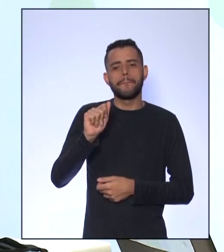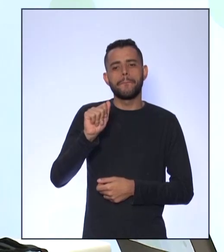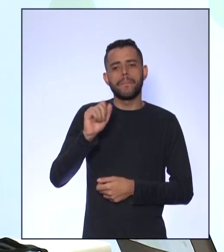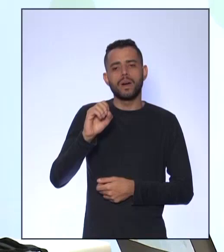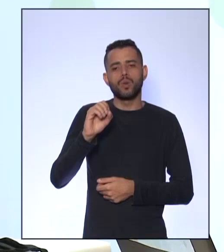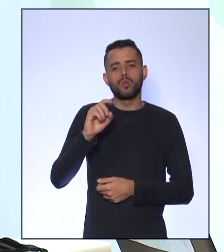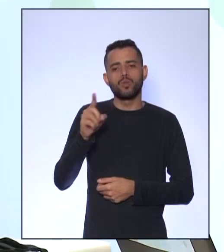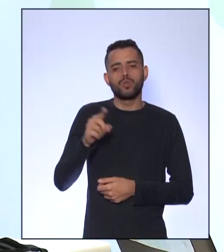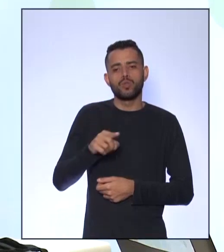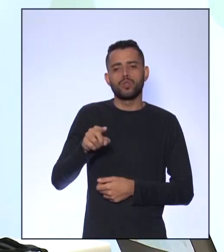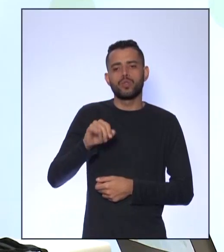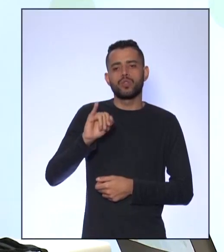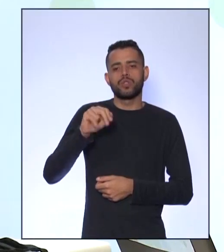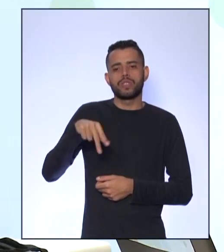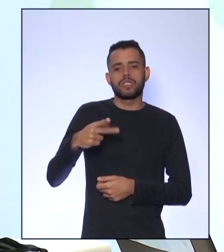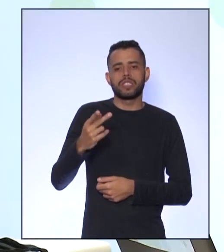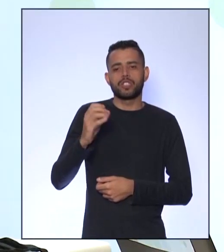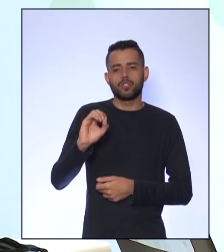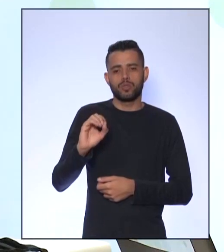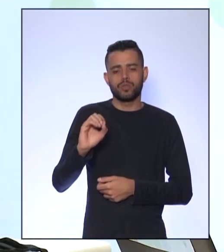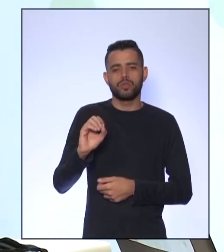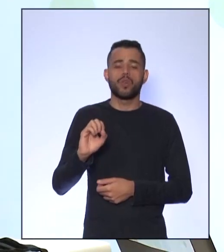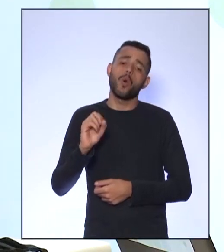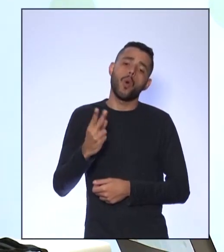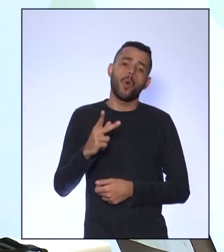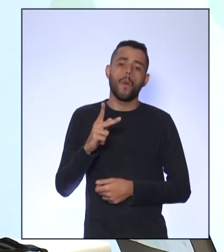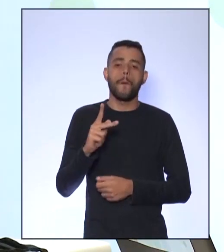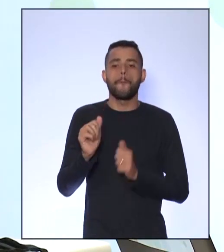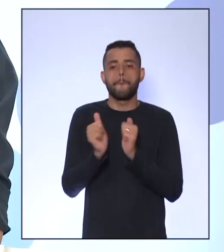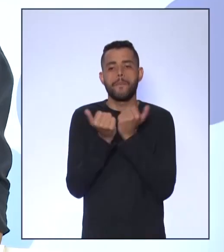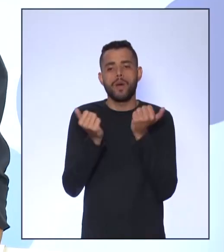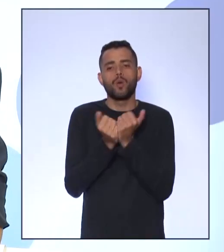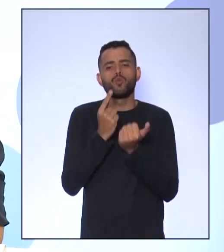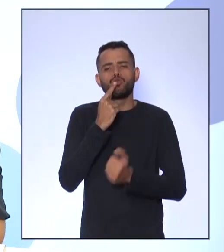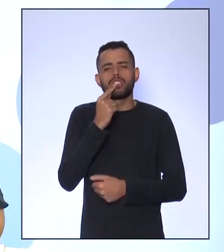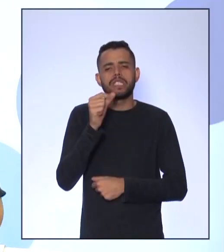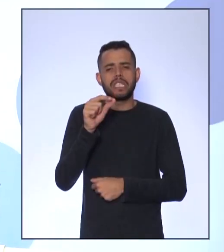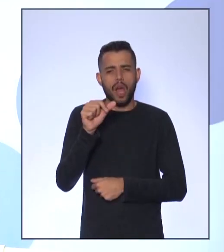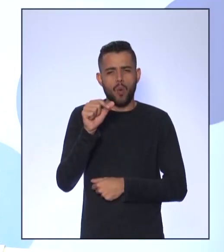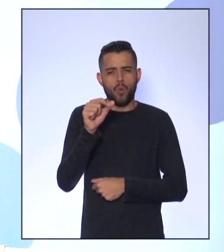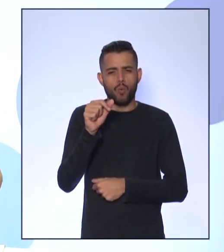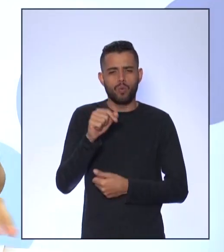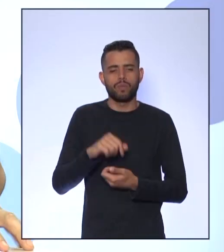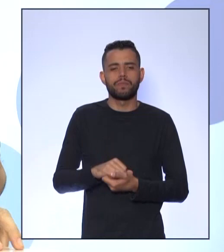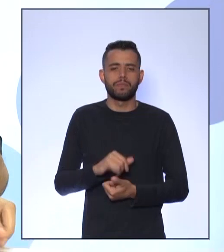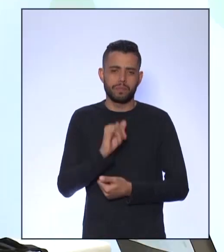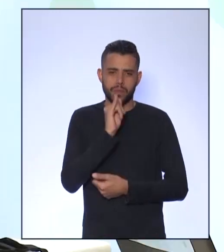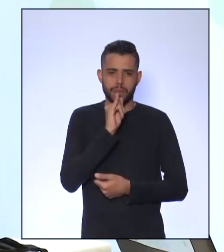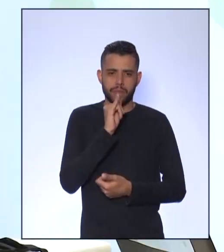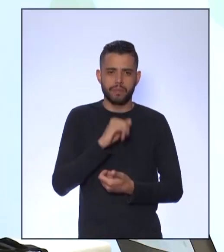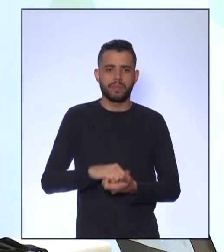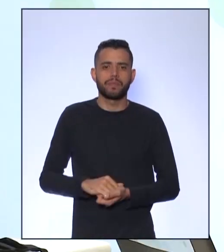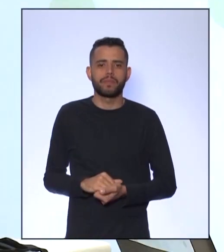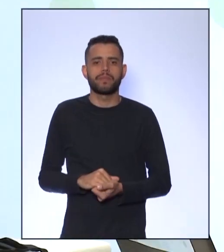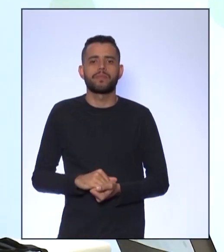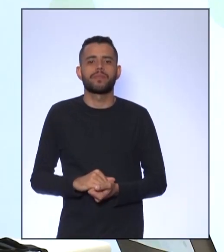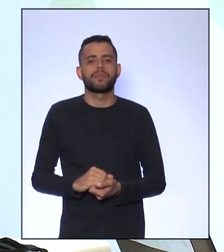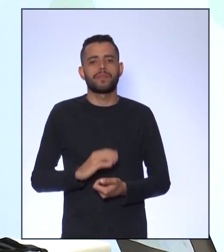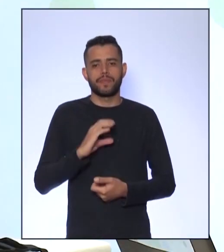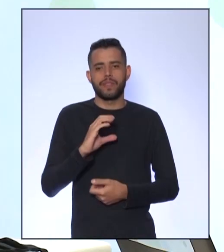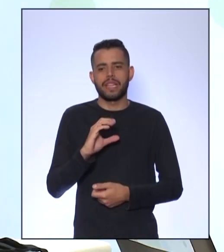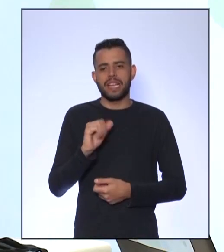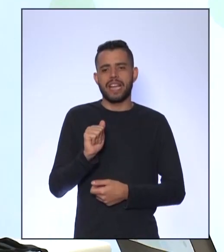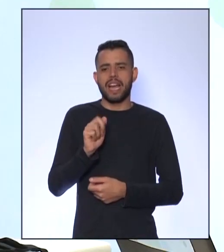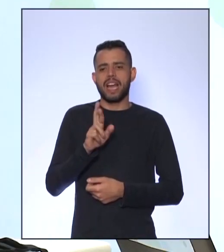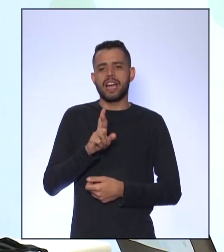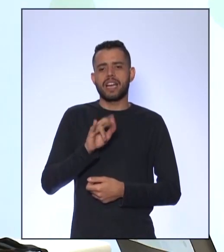vocês. Pão de sal. É pão de sal. No Rio de Janeiro, eles falam pão de sal. Verdade.